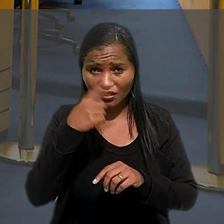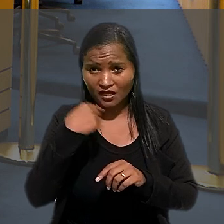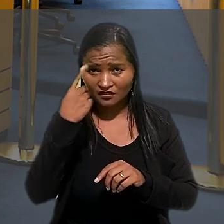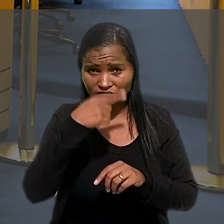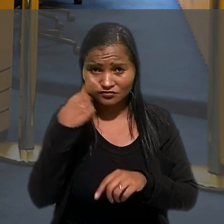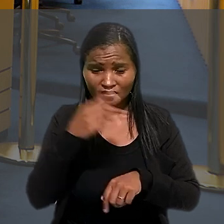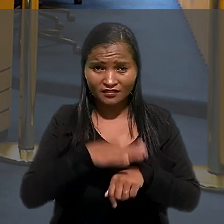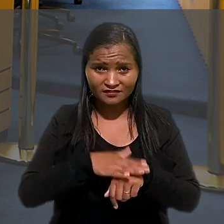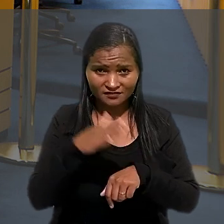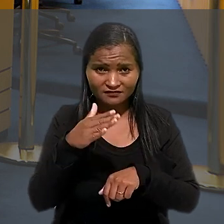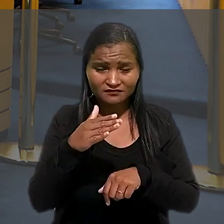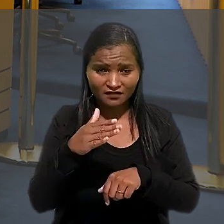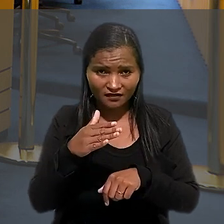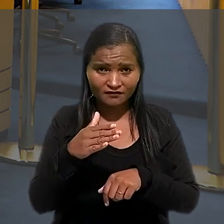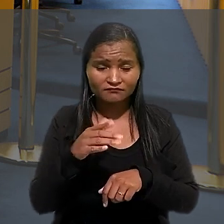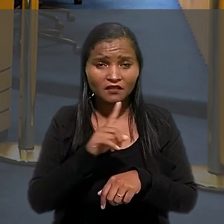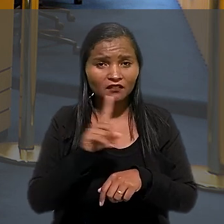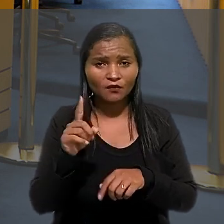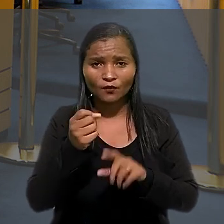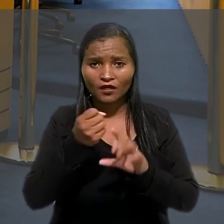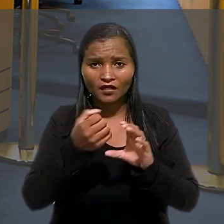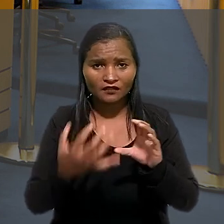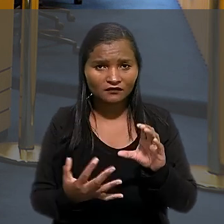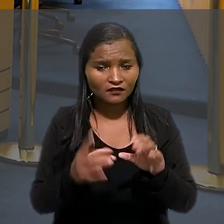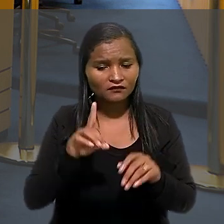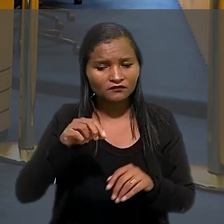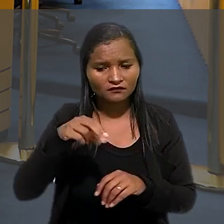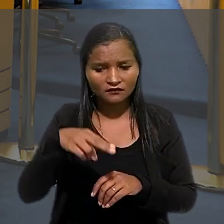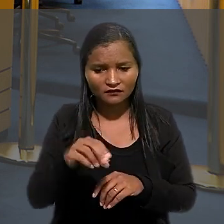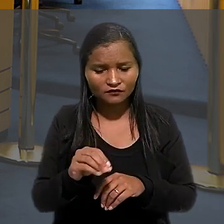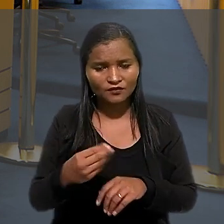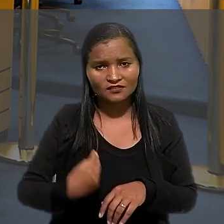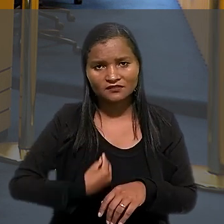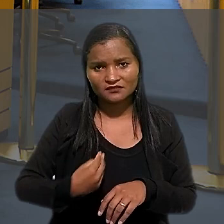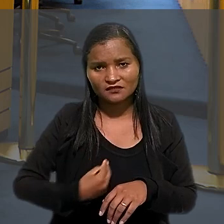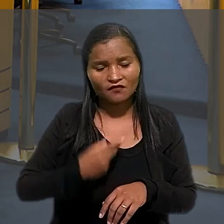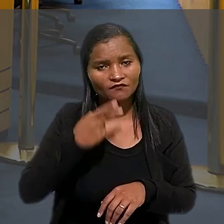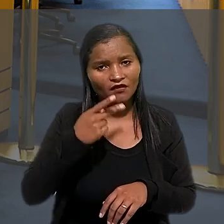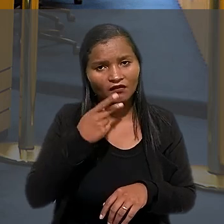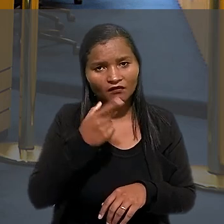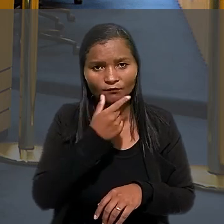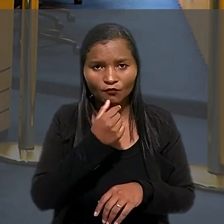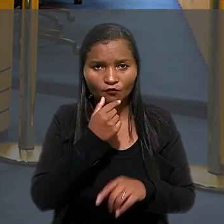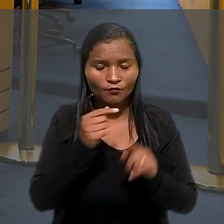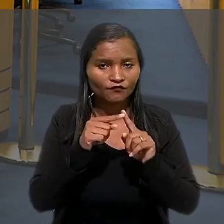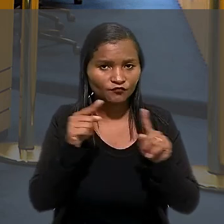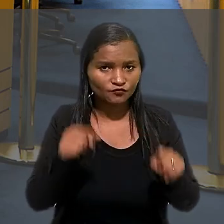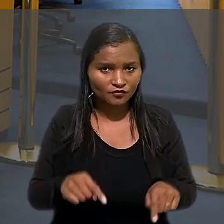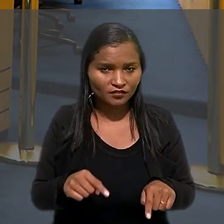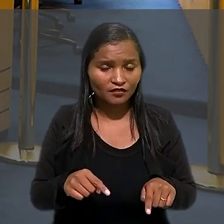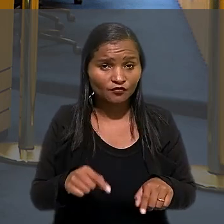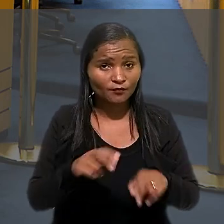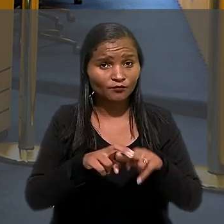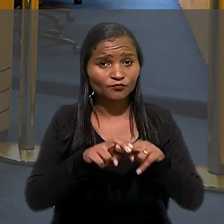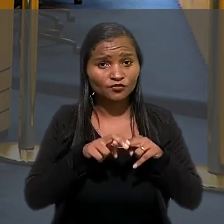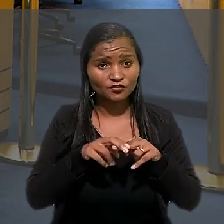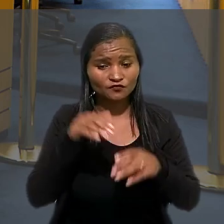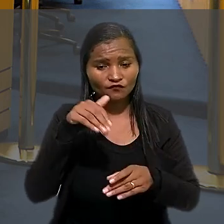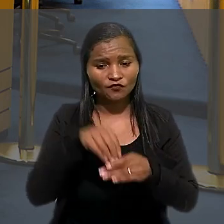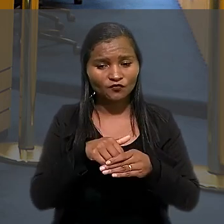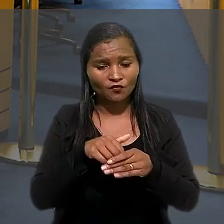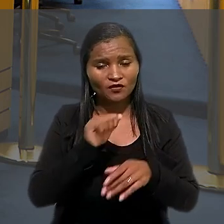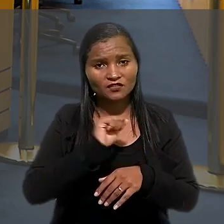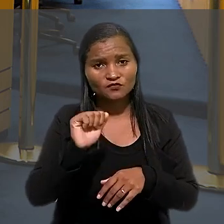horas extras habituais por si só não caracteriza o dano existencial alegado pelo empregado. Por isso, votou pela exclusão